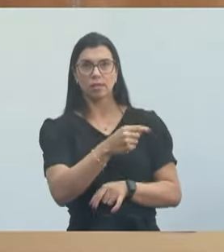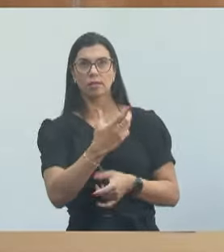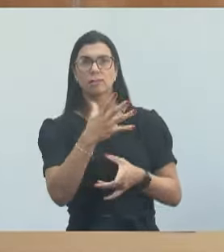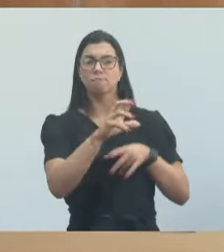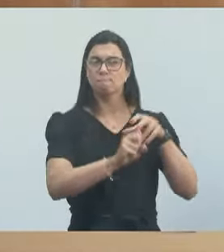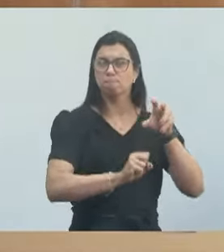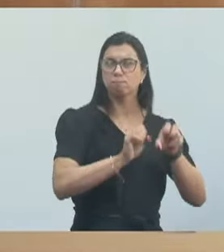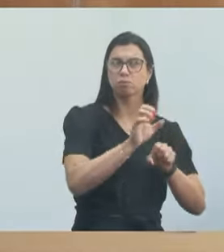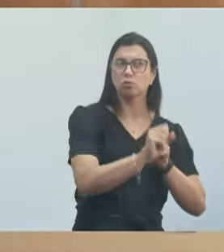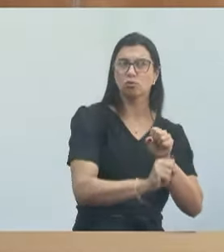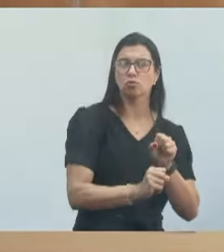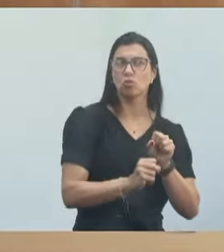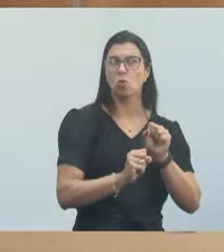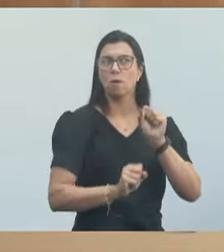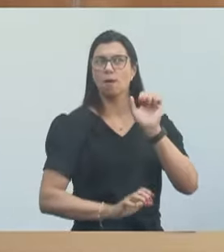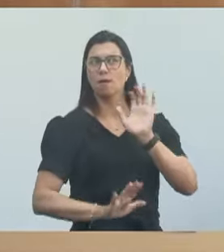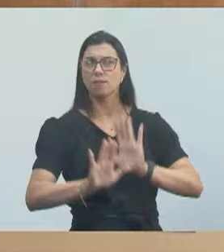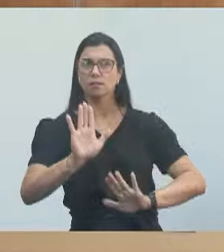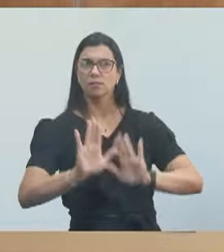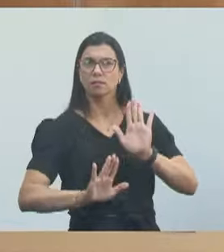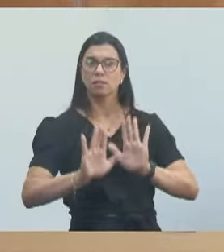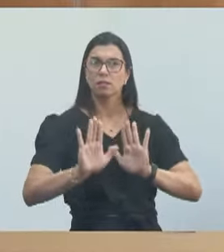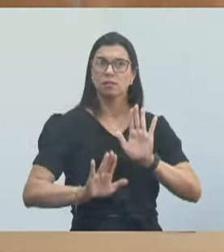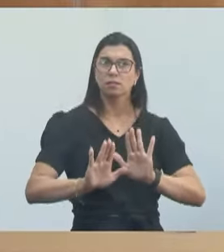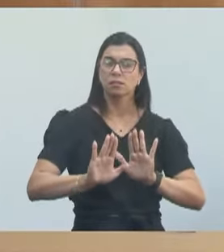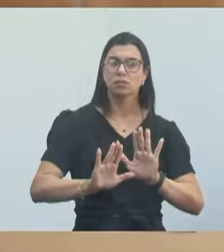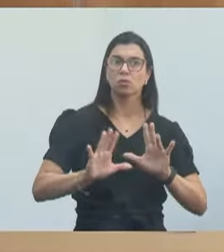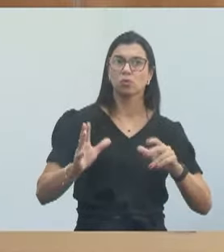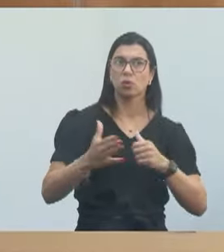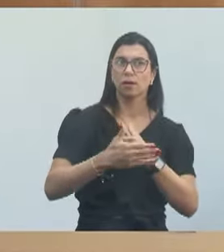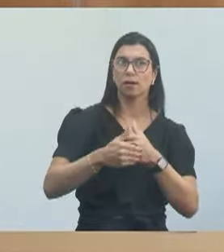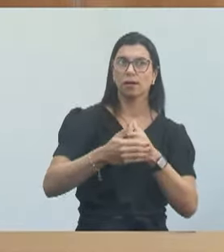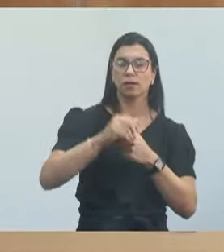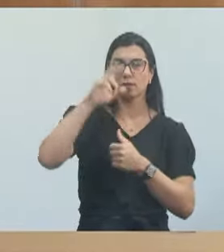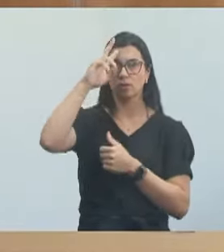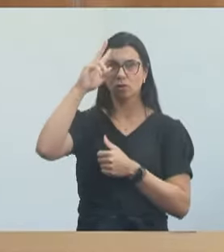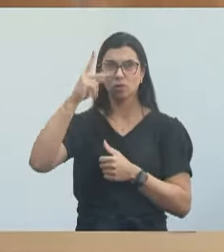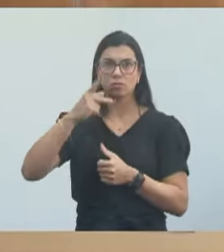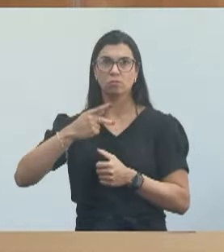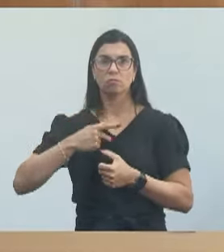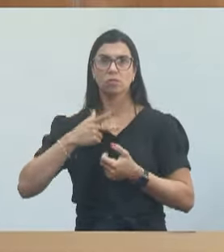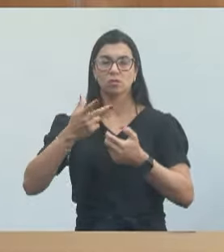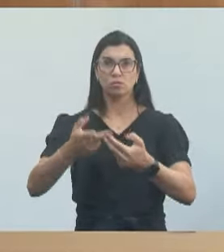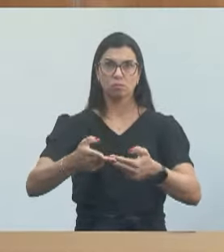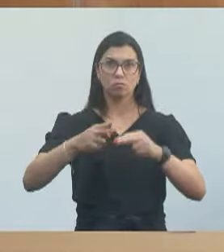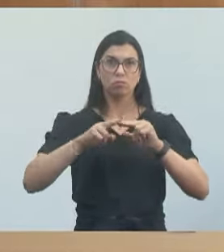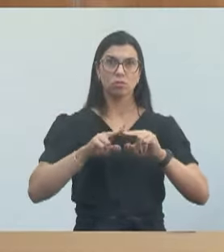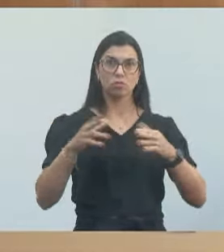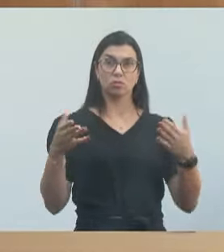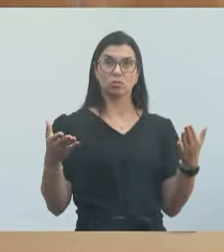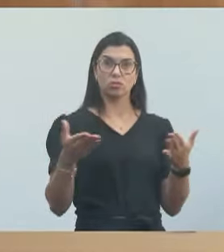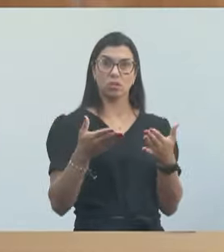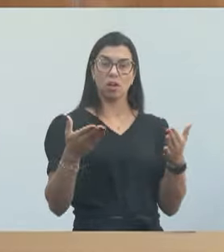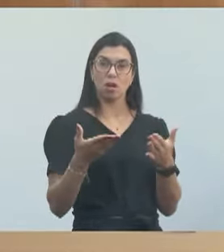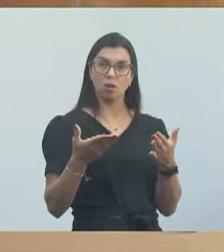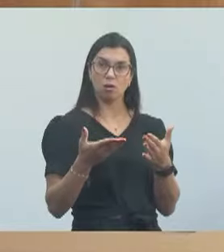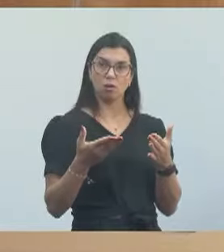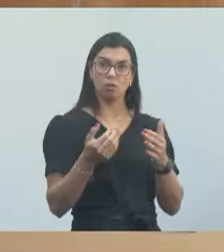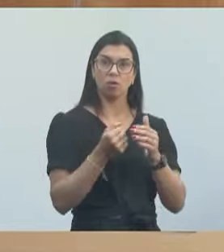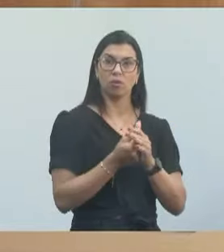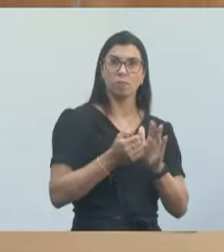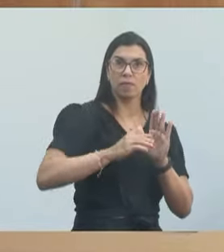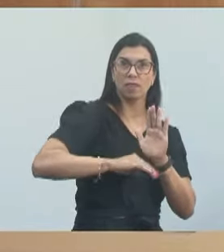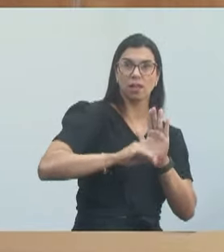buscou a licitação, buscou com todo carinho o reconhecimento, e foi lá e está retirando